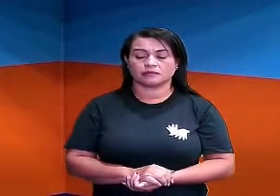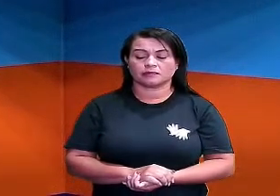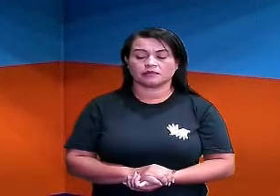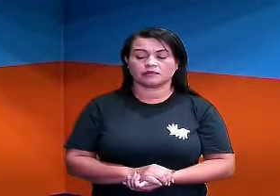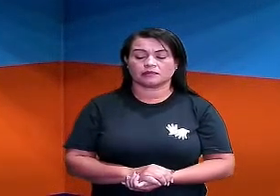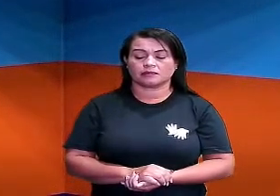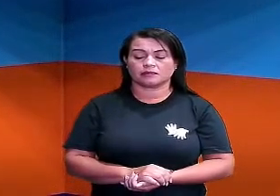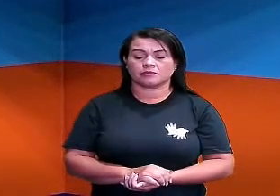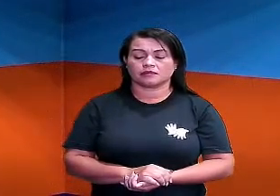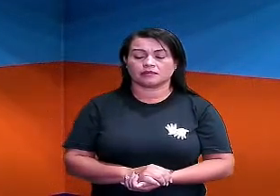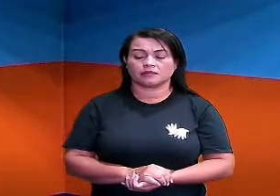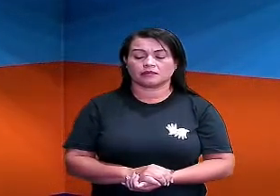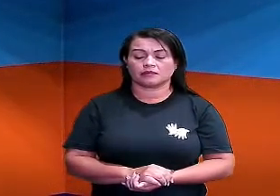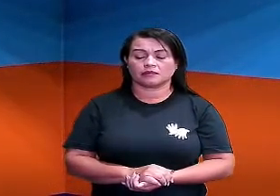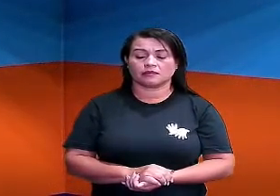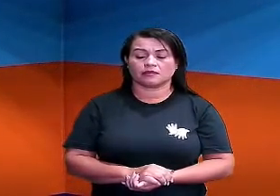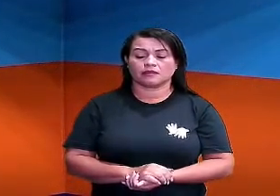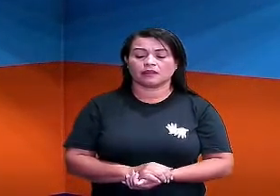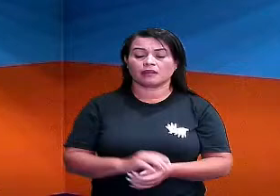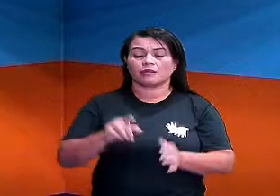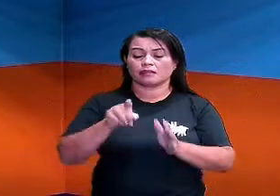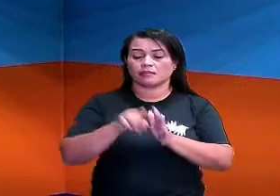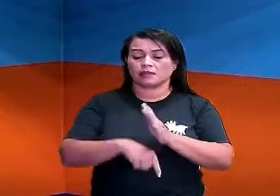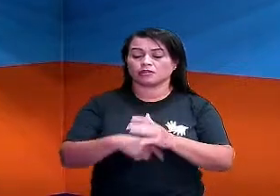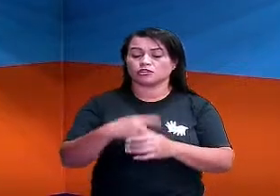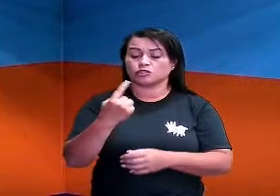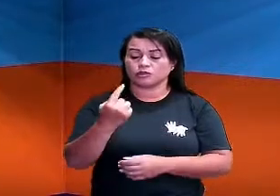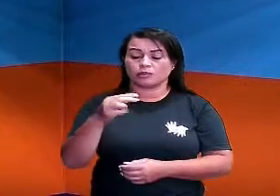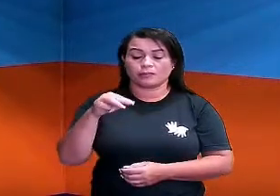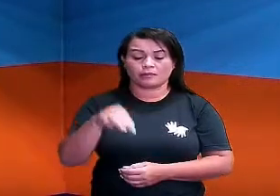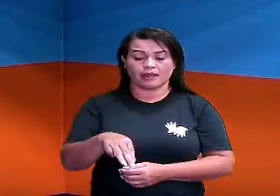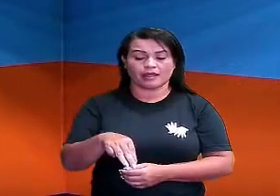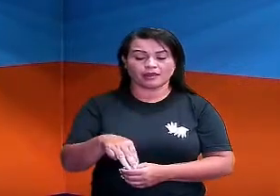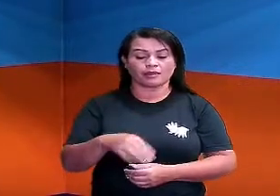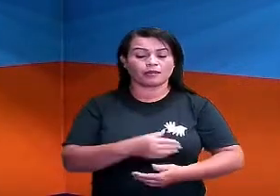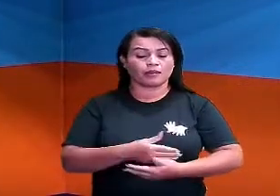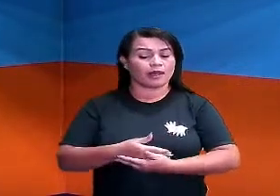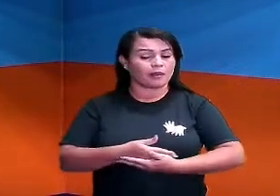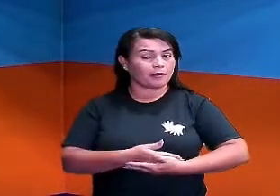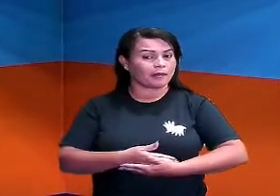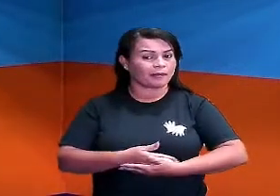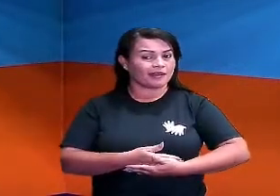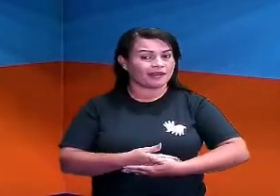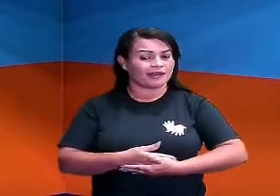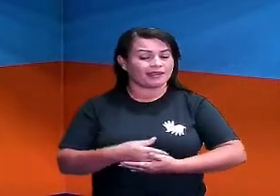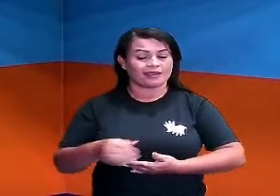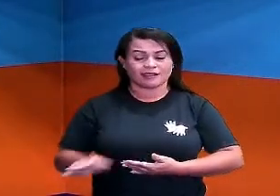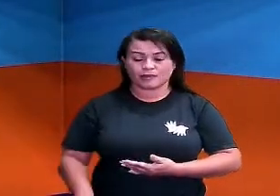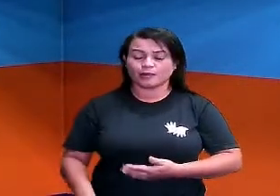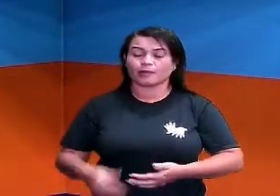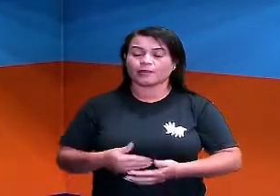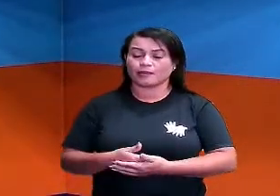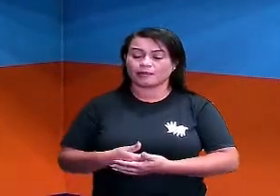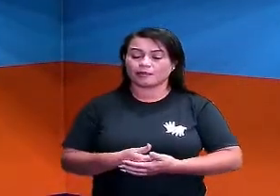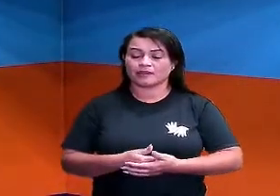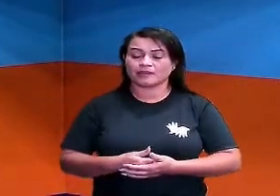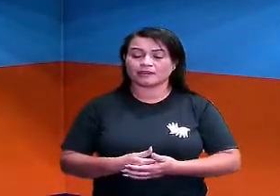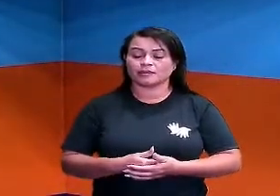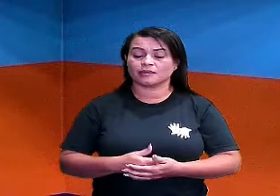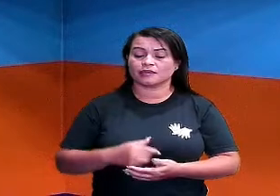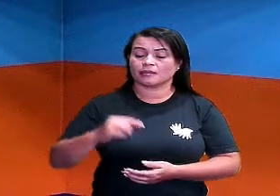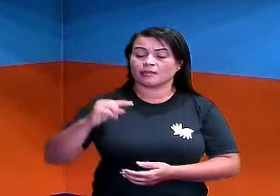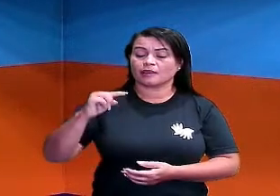Eita, professora, quem tem menos de 1 metro é o bebezinho aqui, ó. Isso. Então, quem